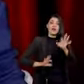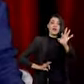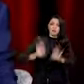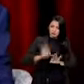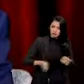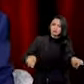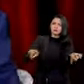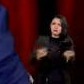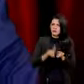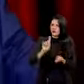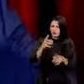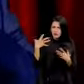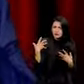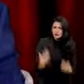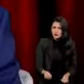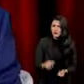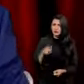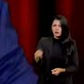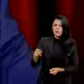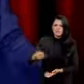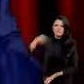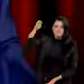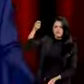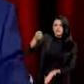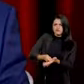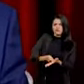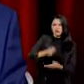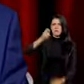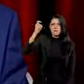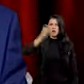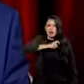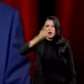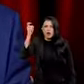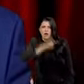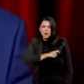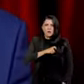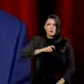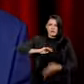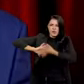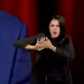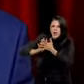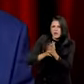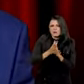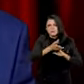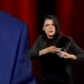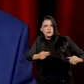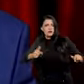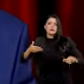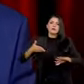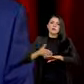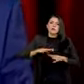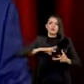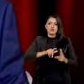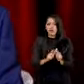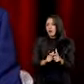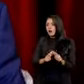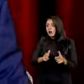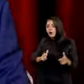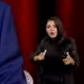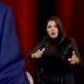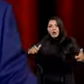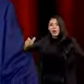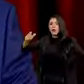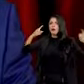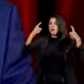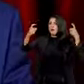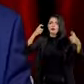que o autoritarismo, a mentira, o vandalismo tome conta do mundo. Não é possível